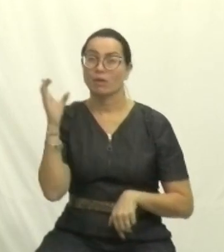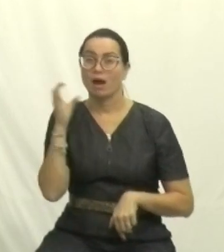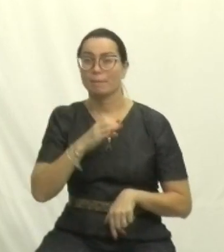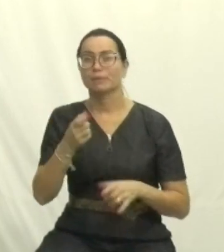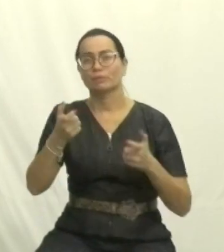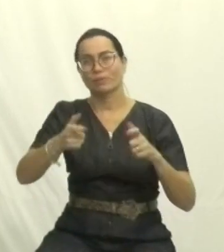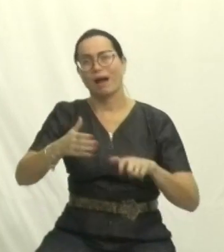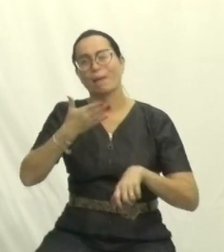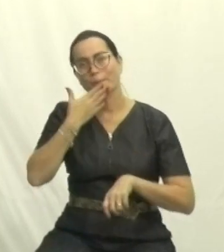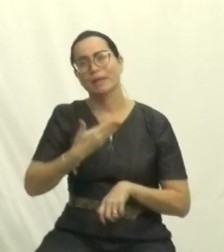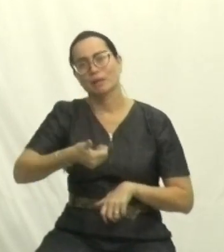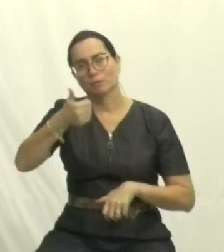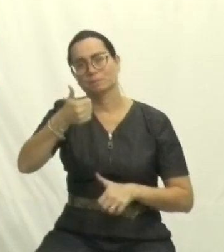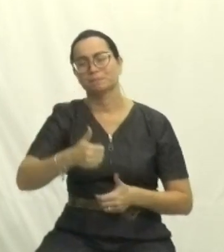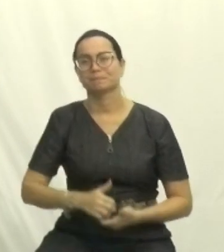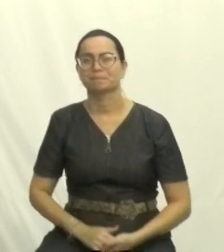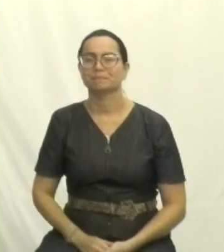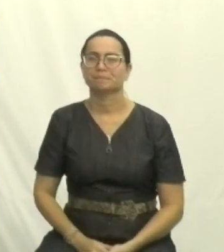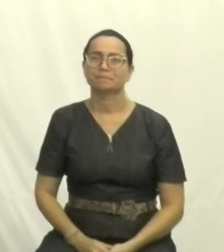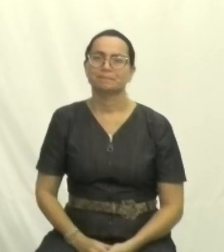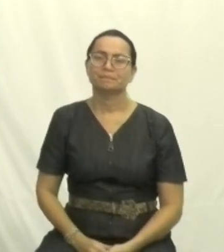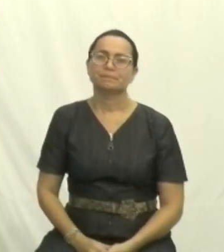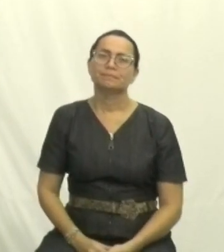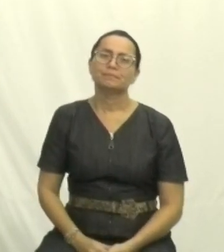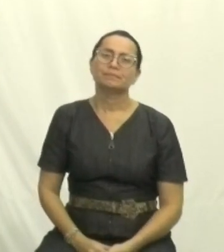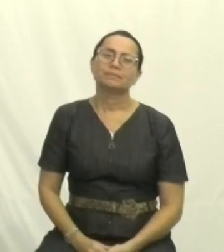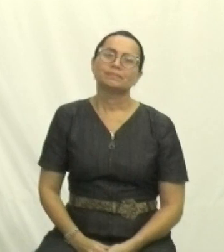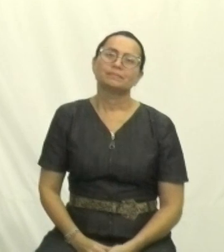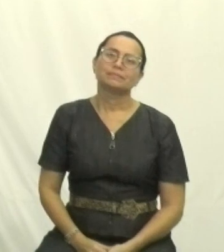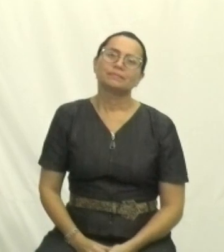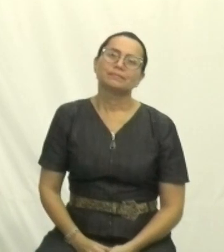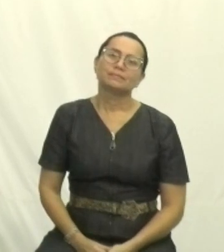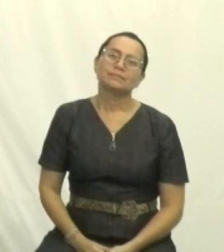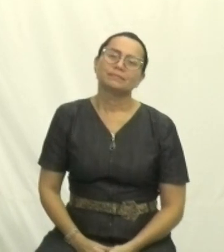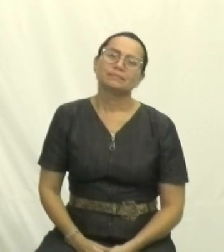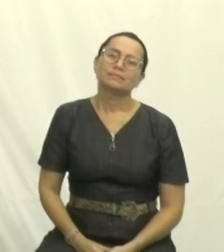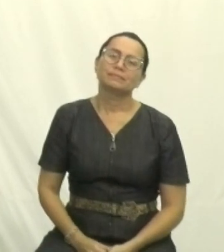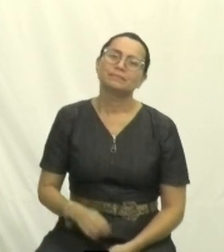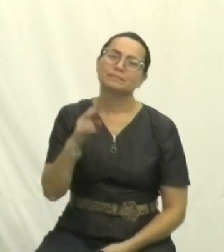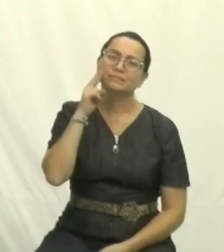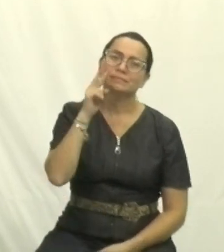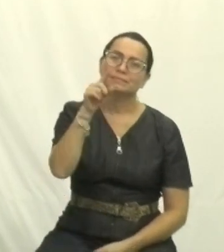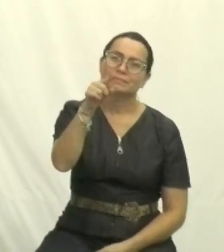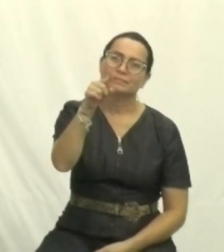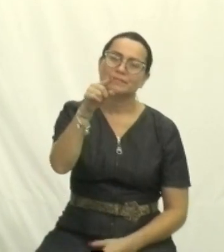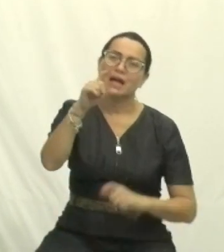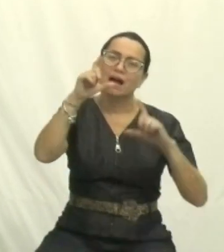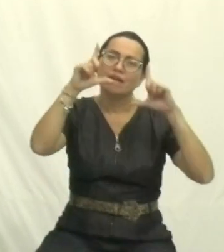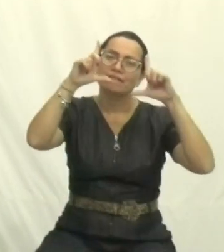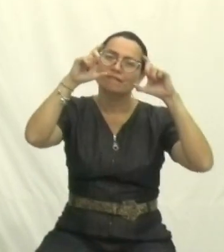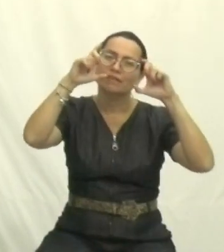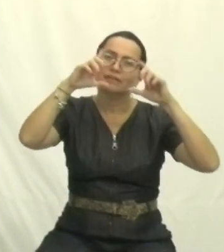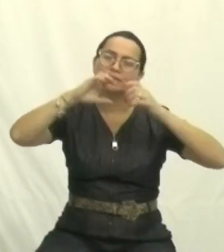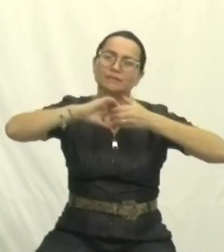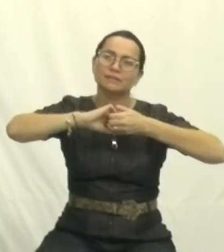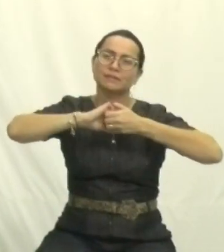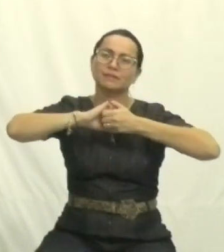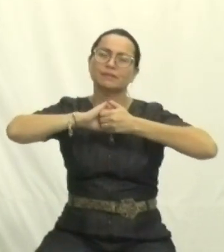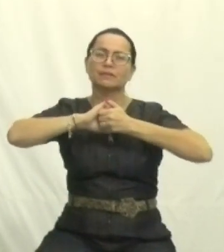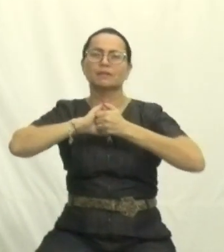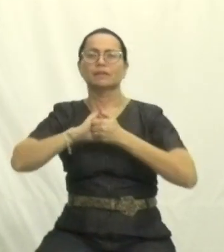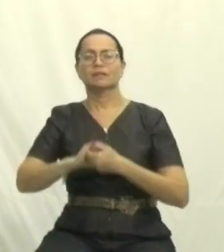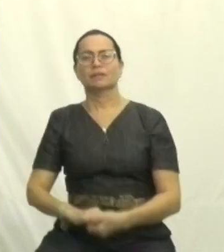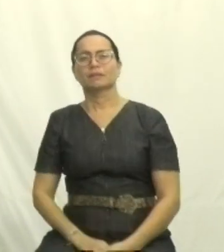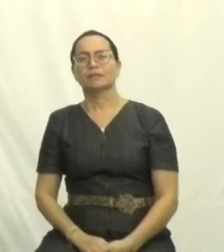mais indicado. Pode passar, por favor. E aí, essa é uma foto aí que vai